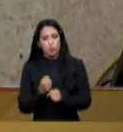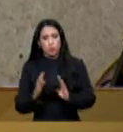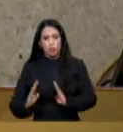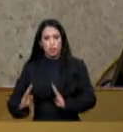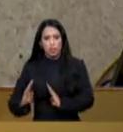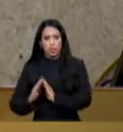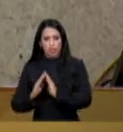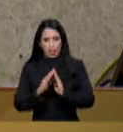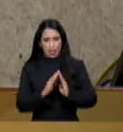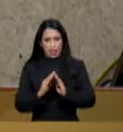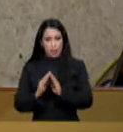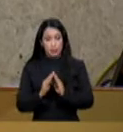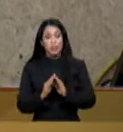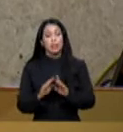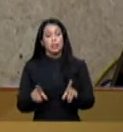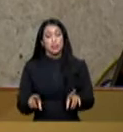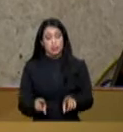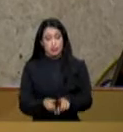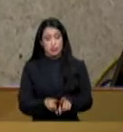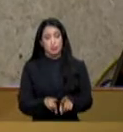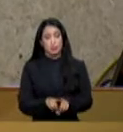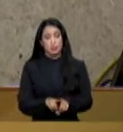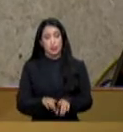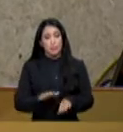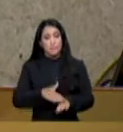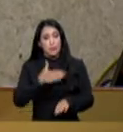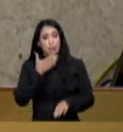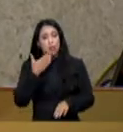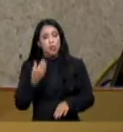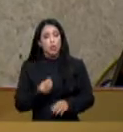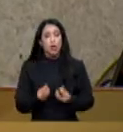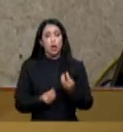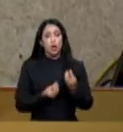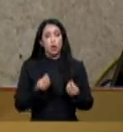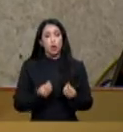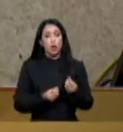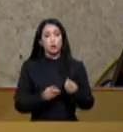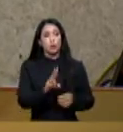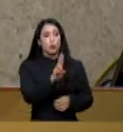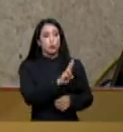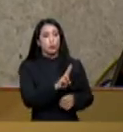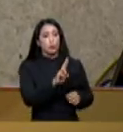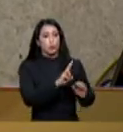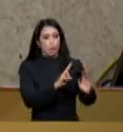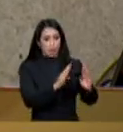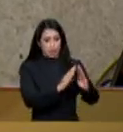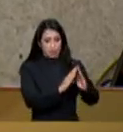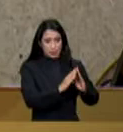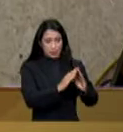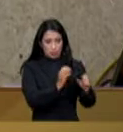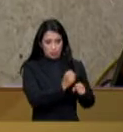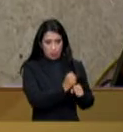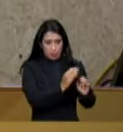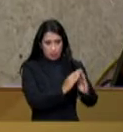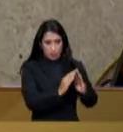e a melhoria das condições habitacionais e de saneamento